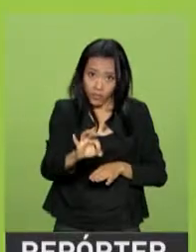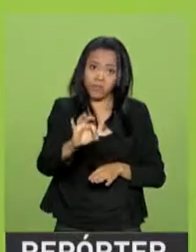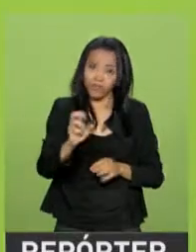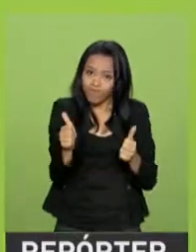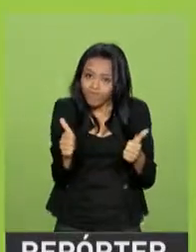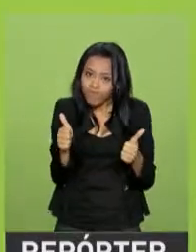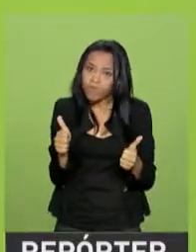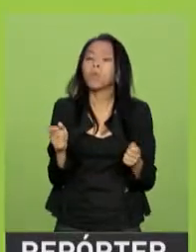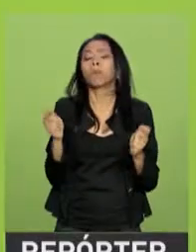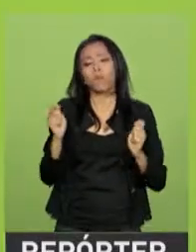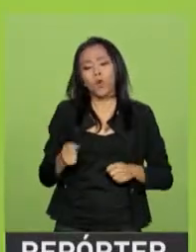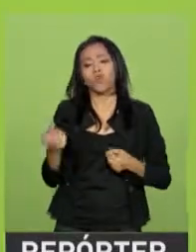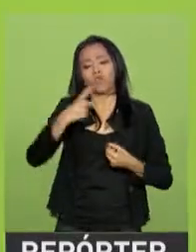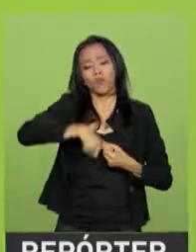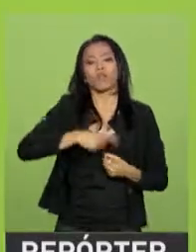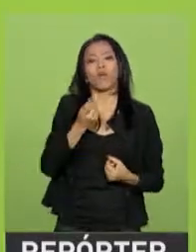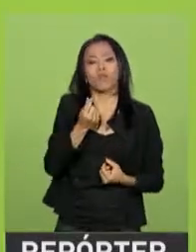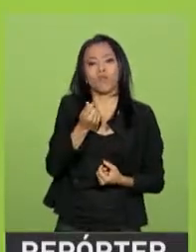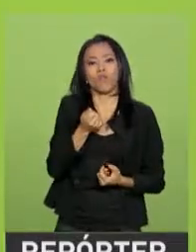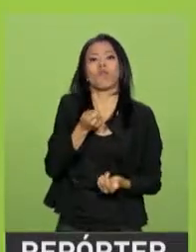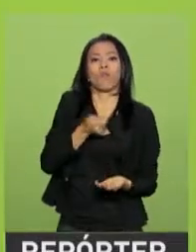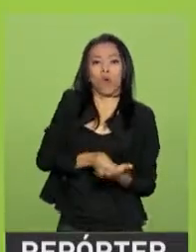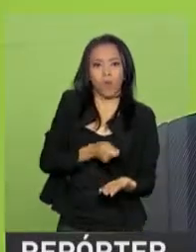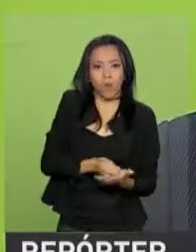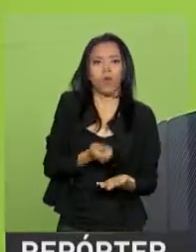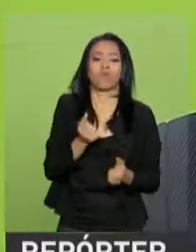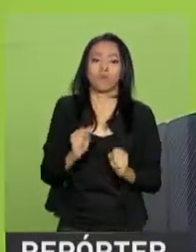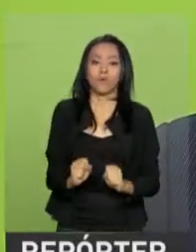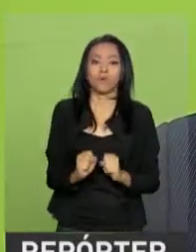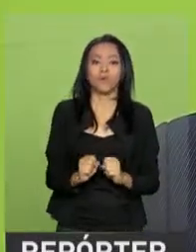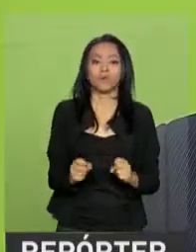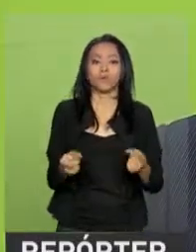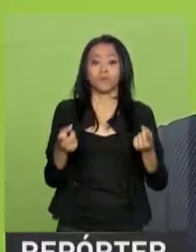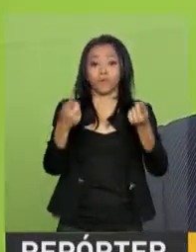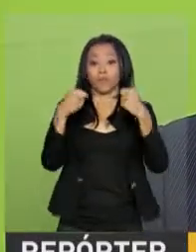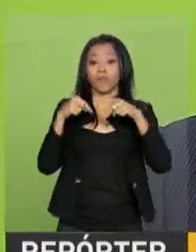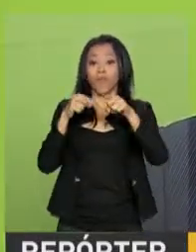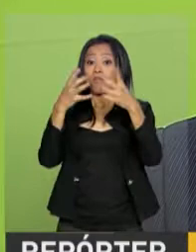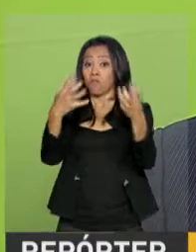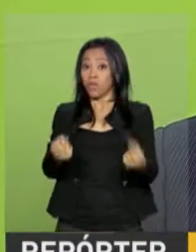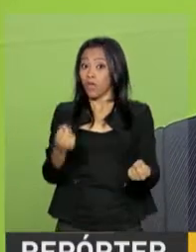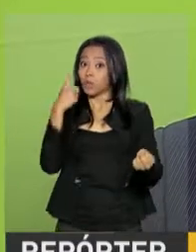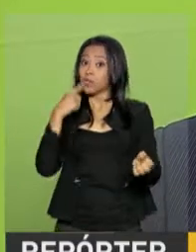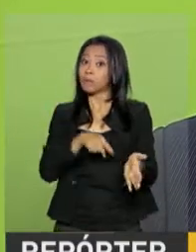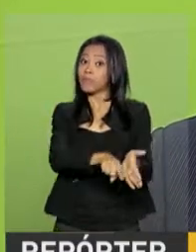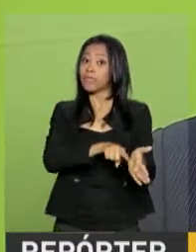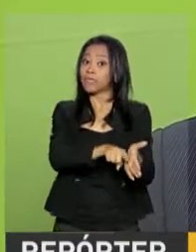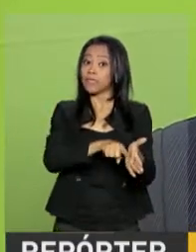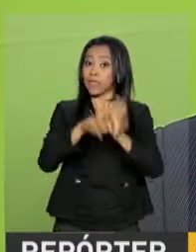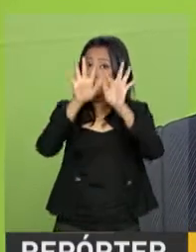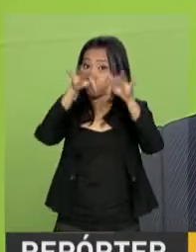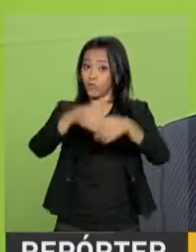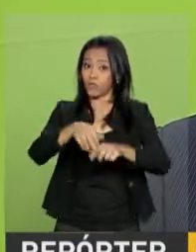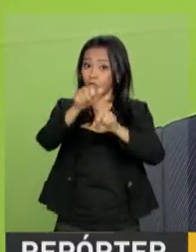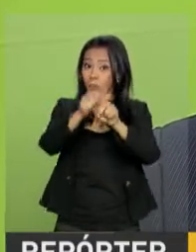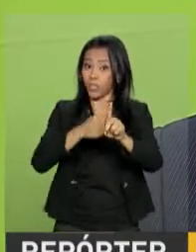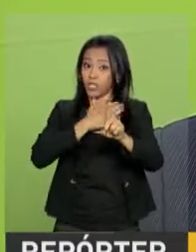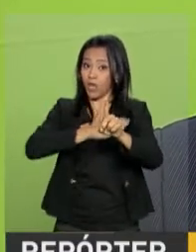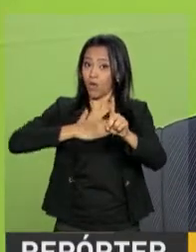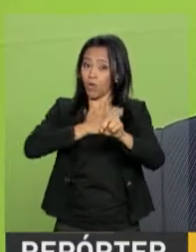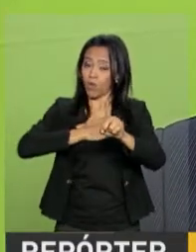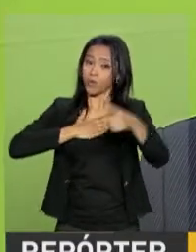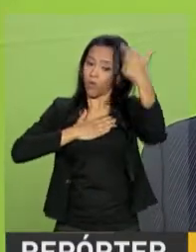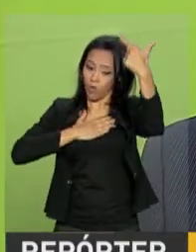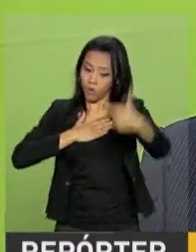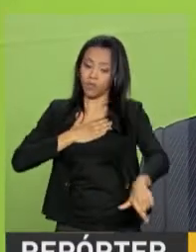operadora poderá voltar a cobrar pelas ligações a gente vai fazer uma nova aferição no final de agosto e fazendo